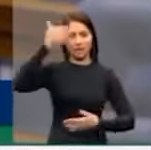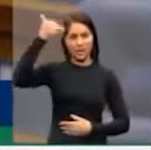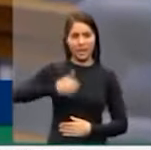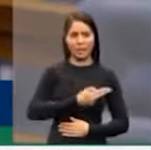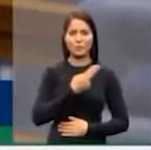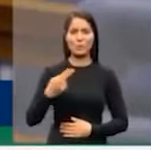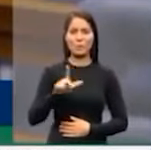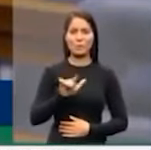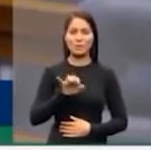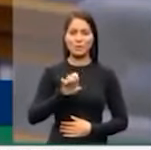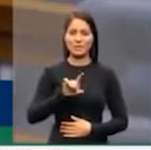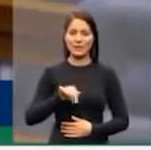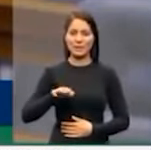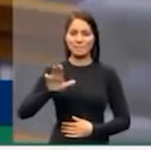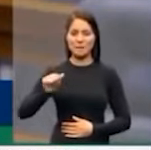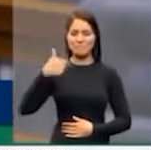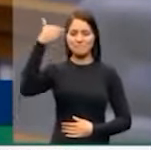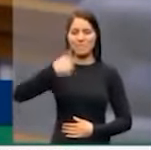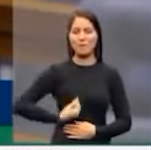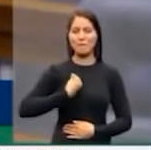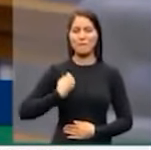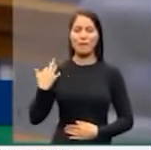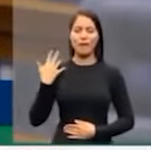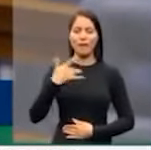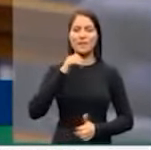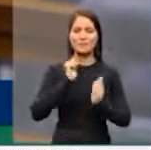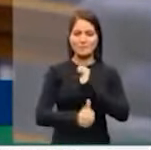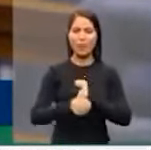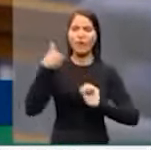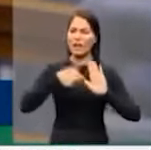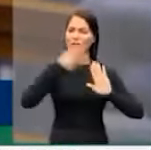luiz lima eu amo o esporte vivo do esporte tenho certeza que esse projeto é muito importante que